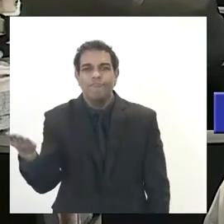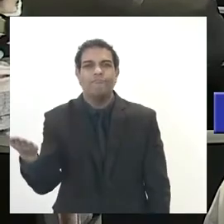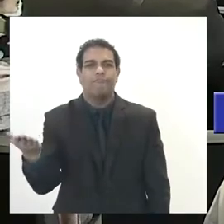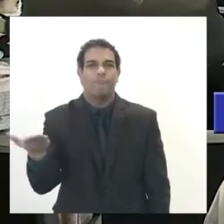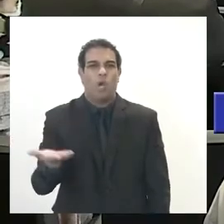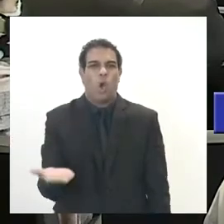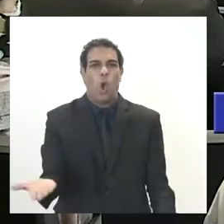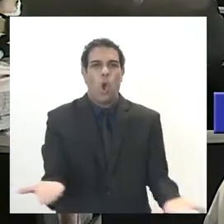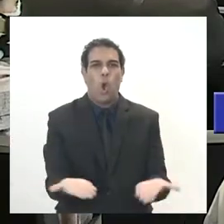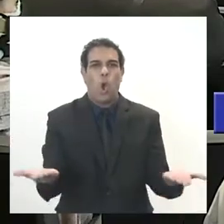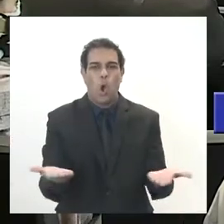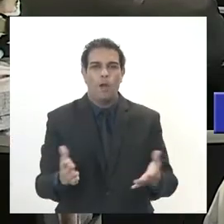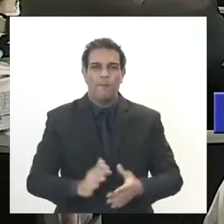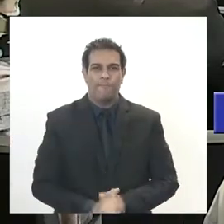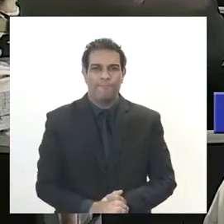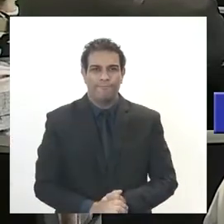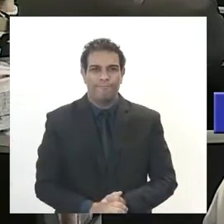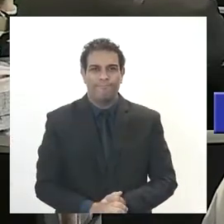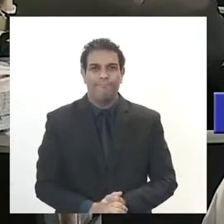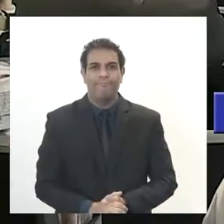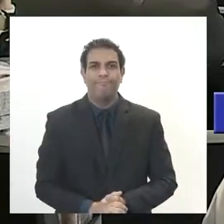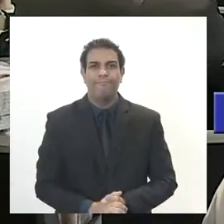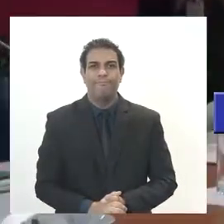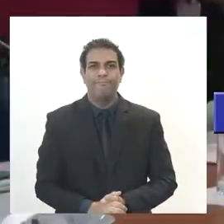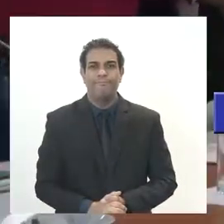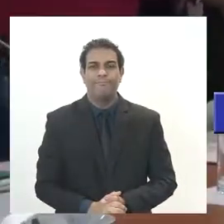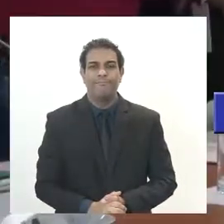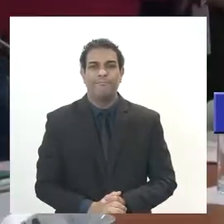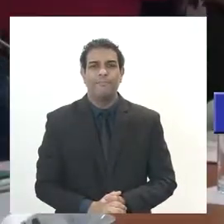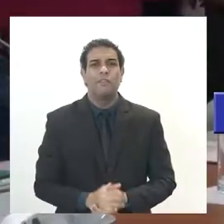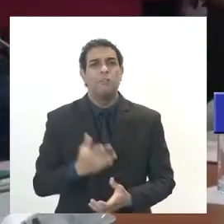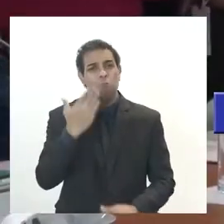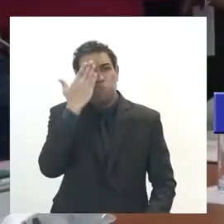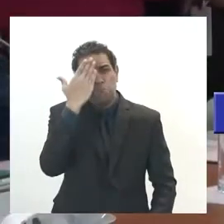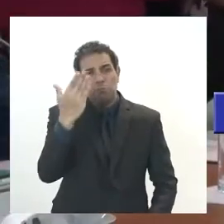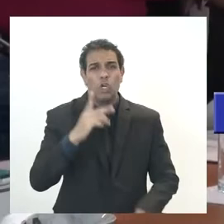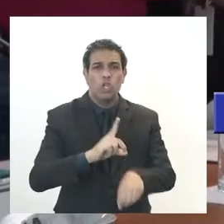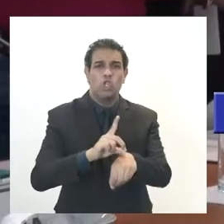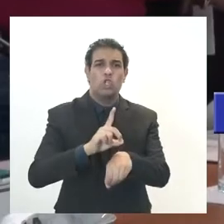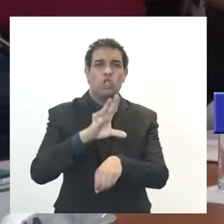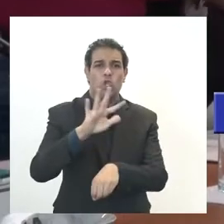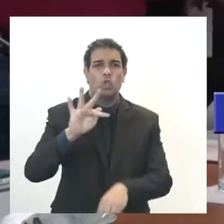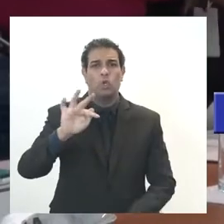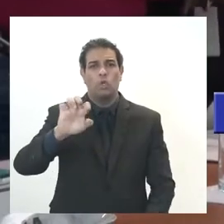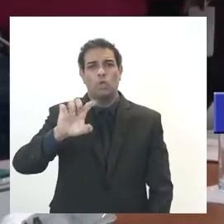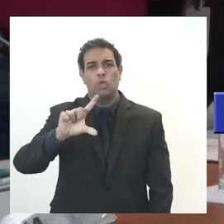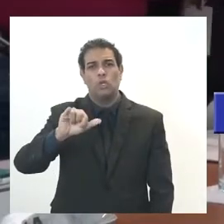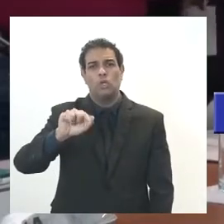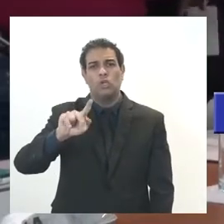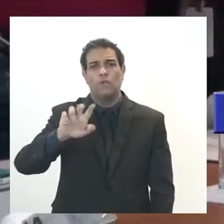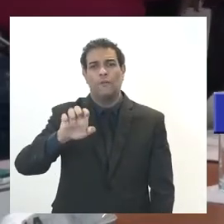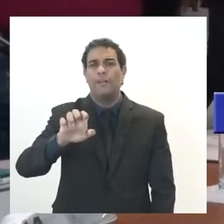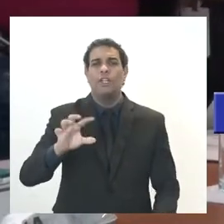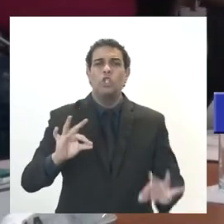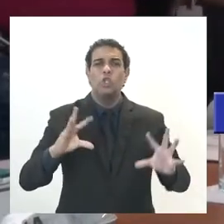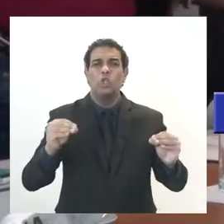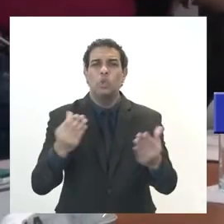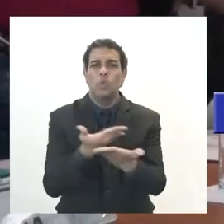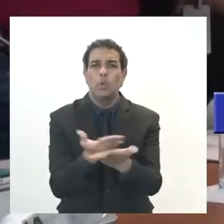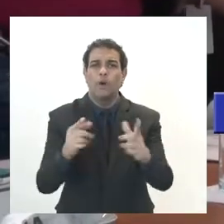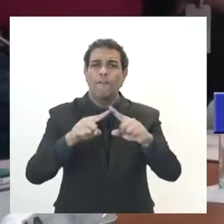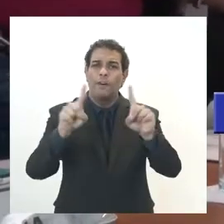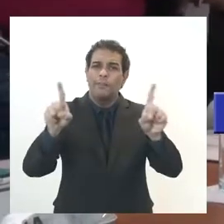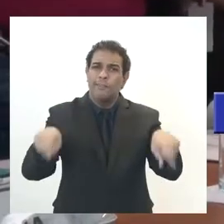deputada Martha Rocha dotado enfermeira Rejane Doutor Filipe Gonçalves Bom dia aos